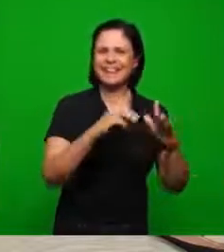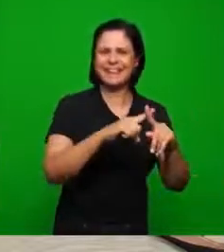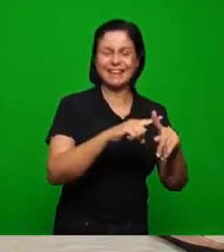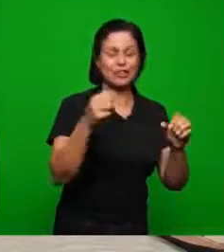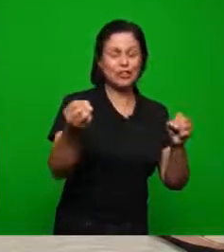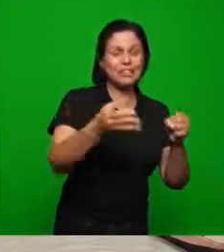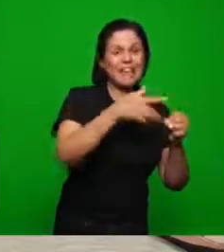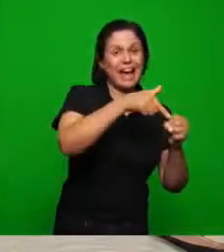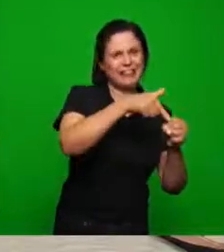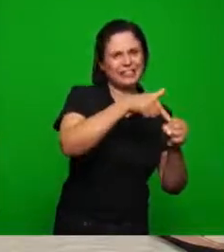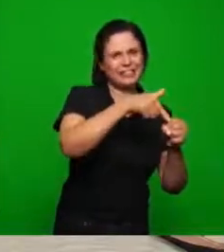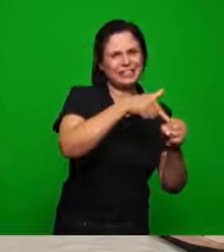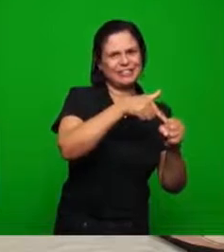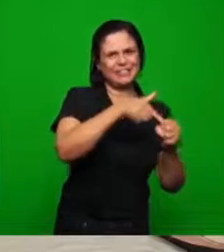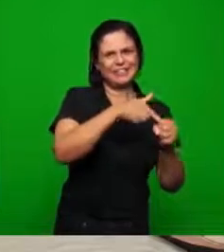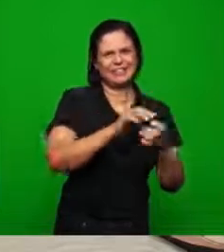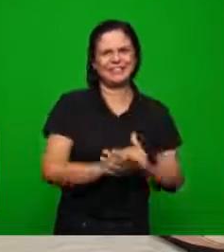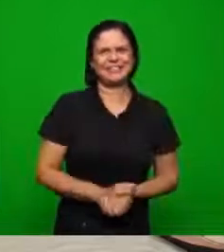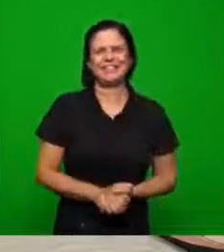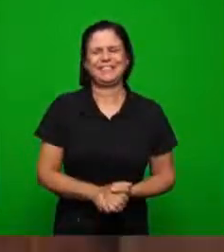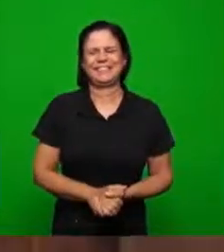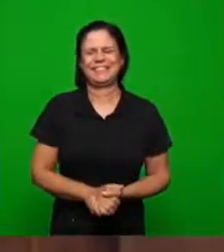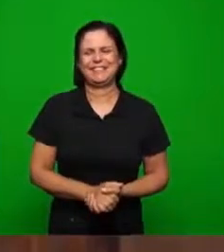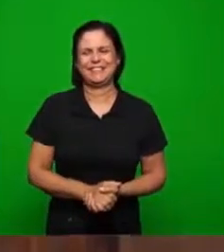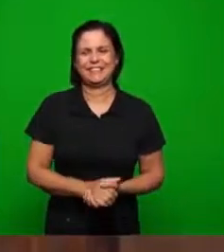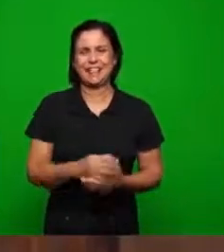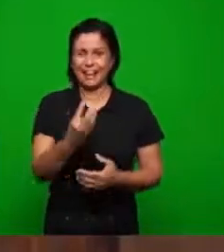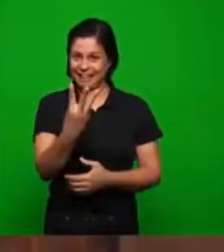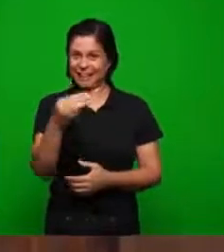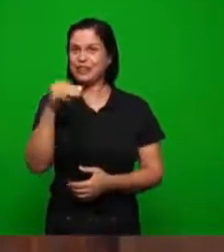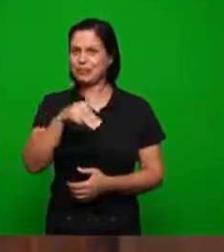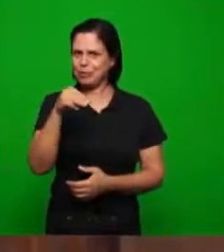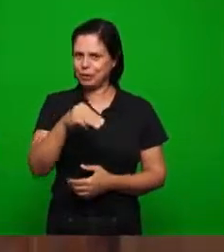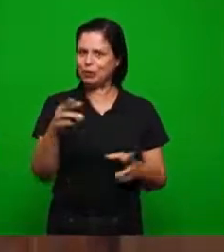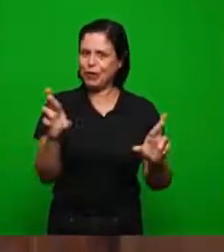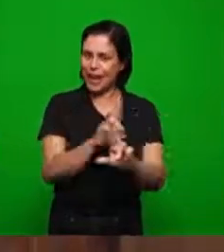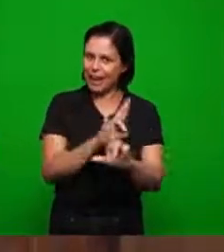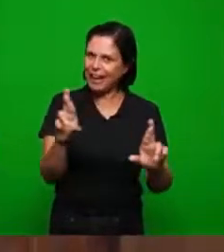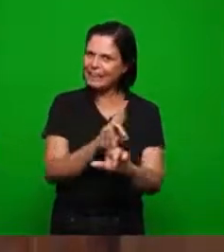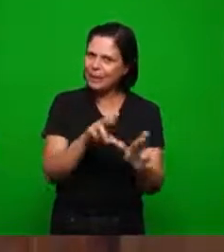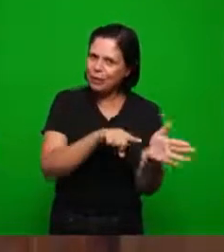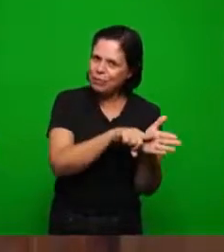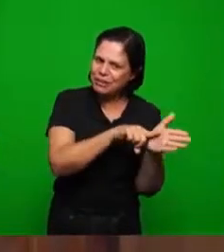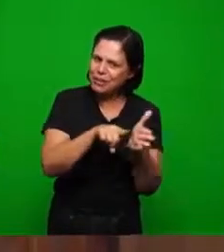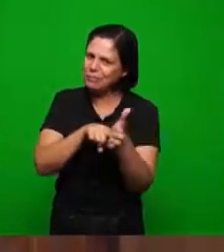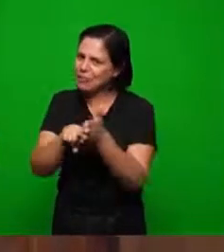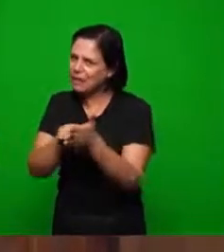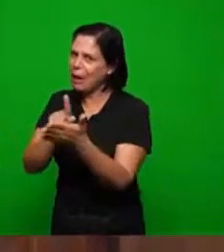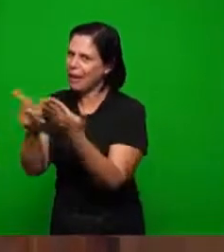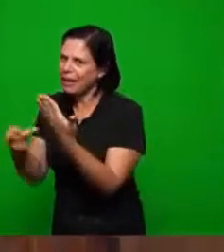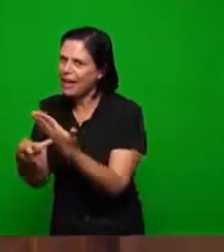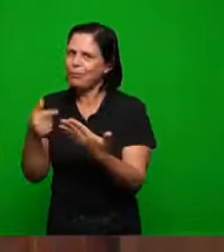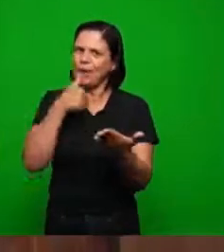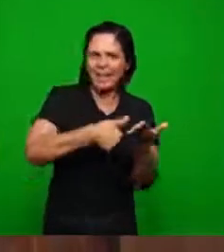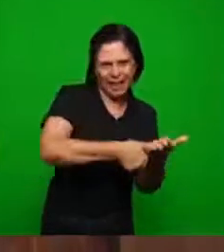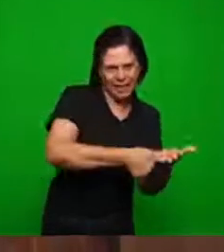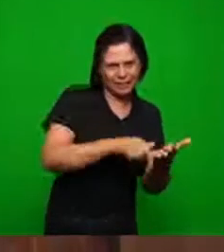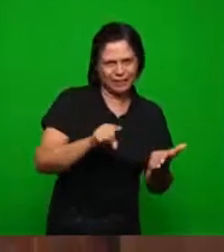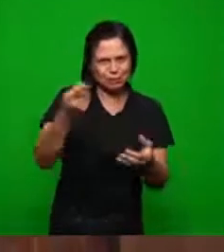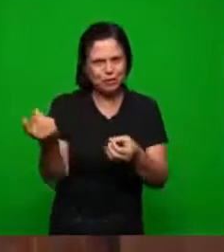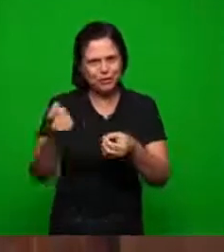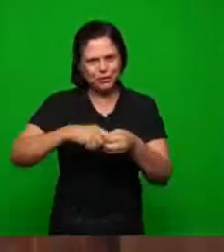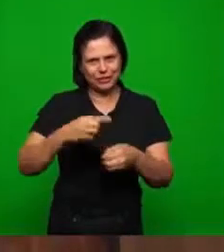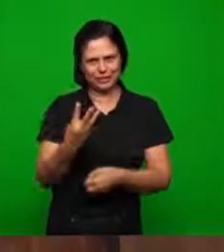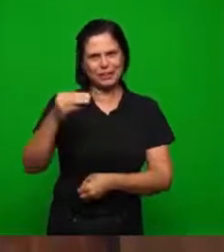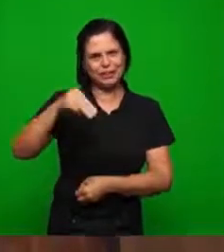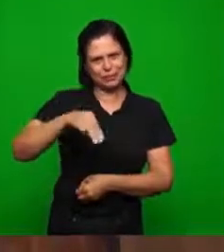conforme Apocalipse 3, verso 1 a 6. Os irmãos então terão 3 minutos para trabalharem nessa pergunta e nós voltaremos